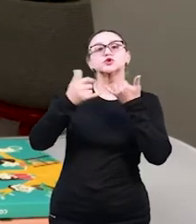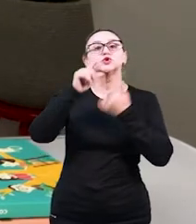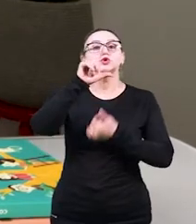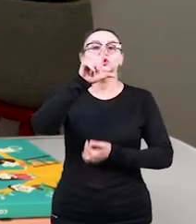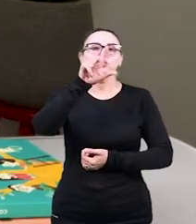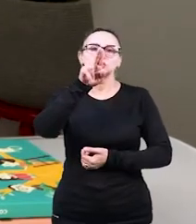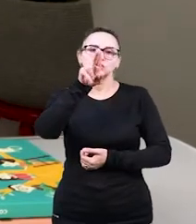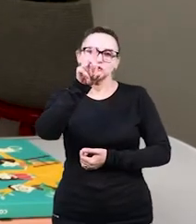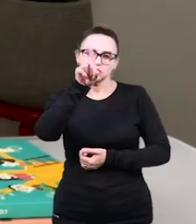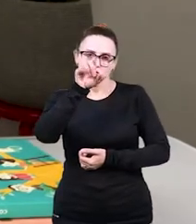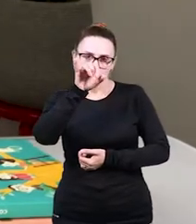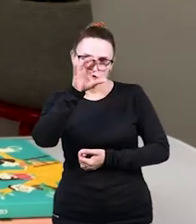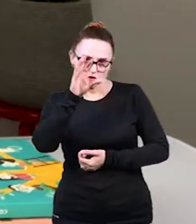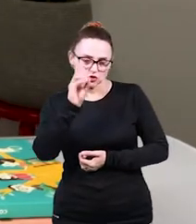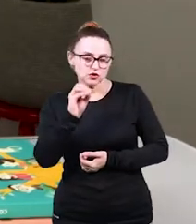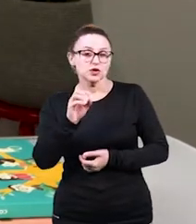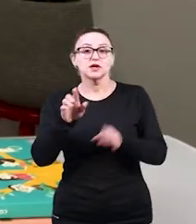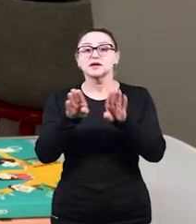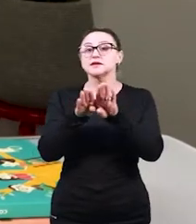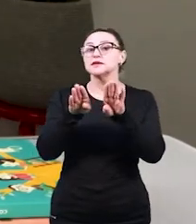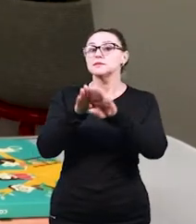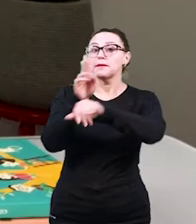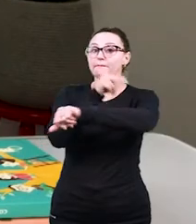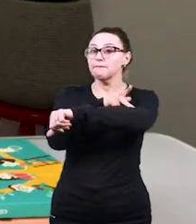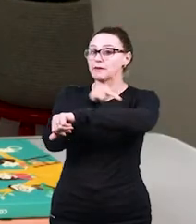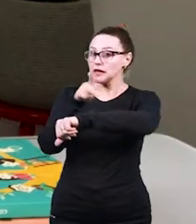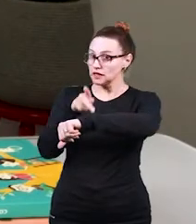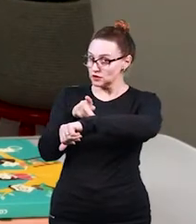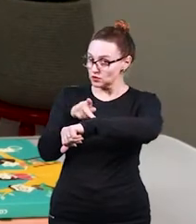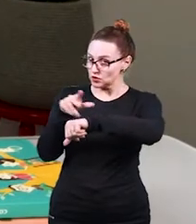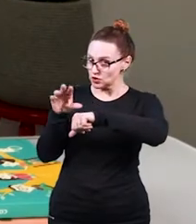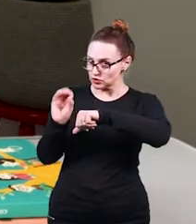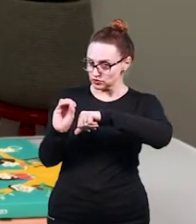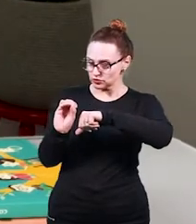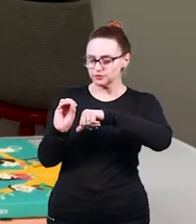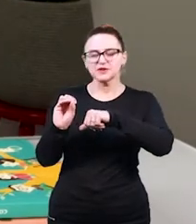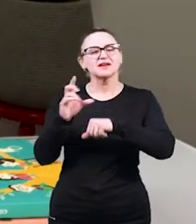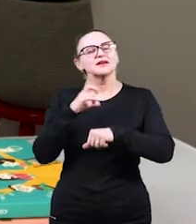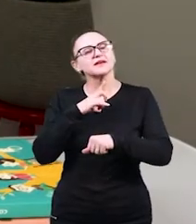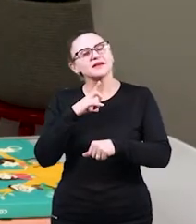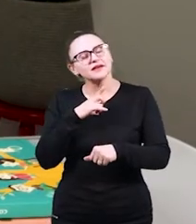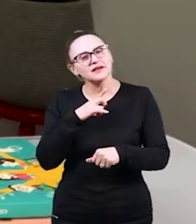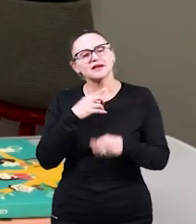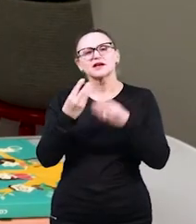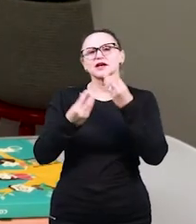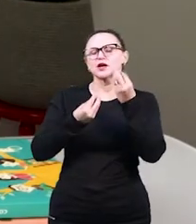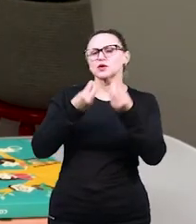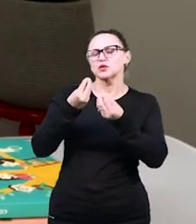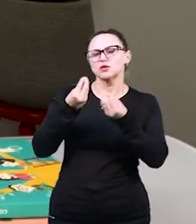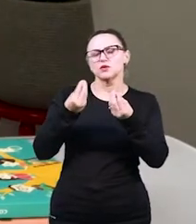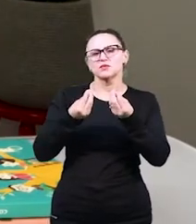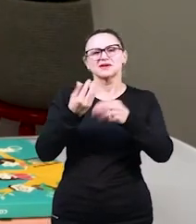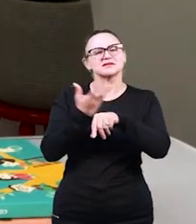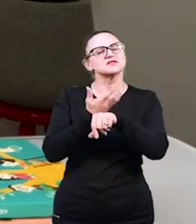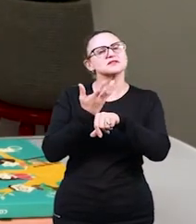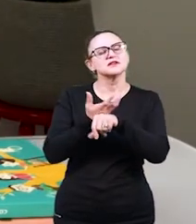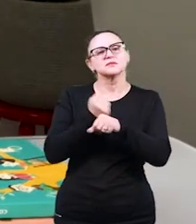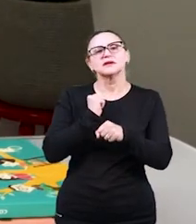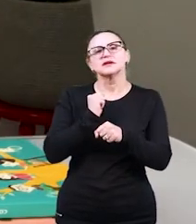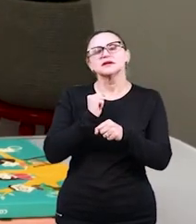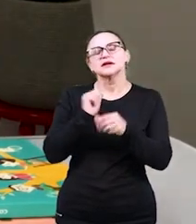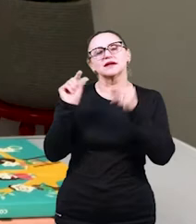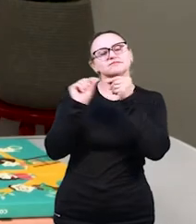pedagógico. Essa discussão a respeito do caráter, do objetivo da literatura infantil e infanto-juvenil,